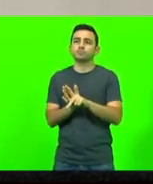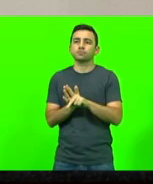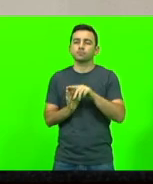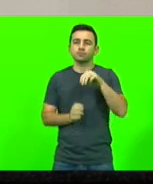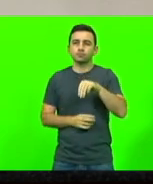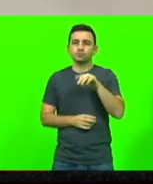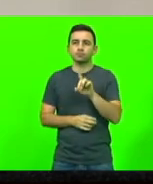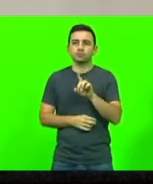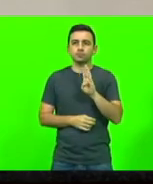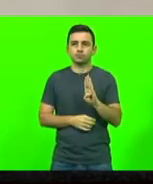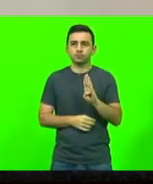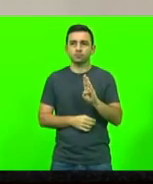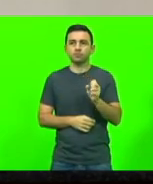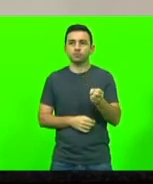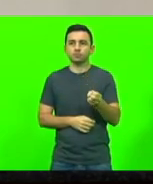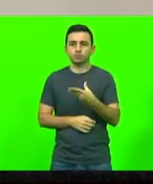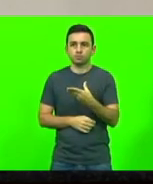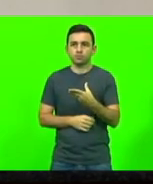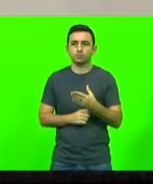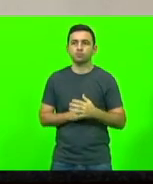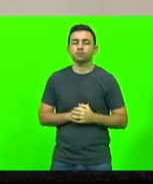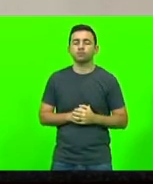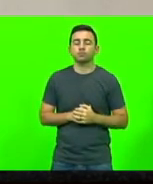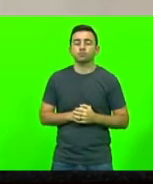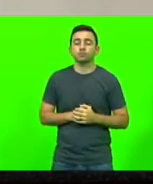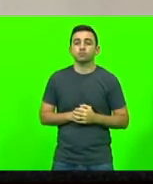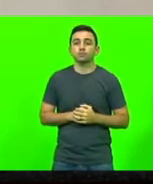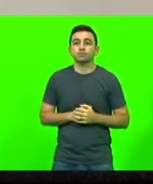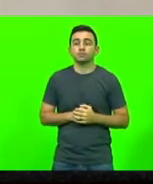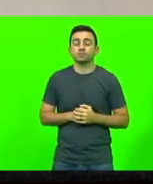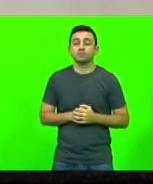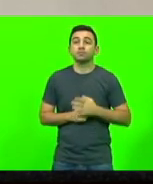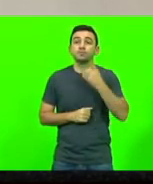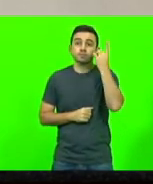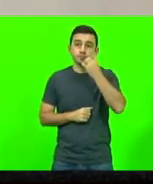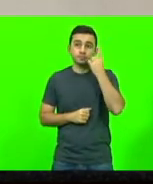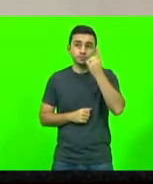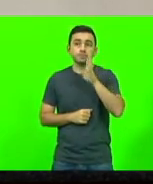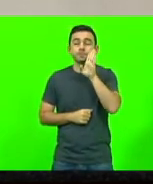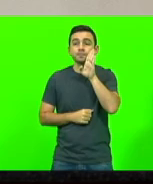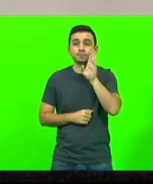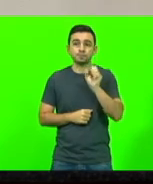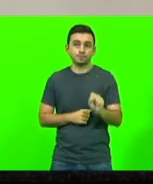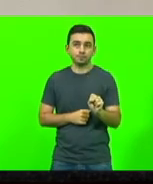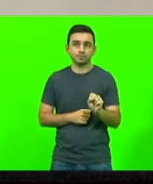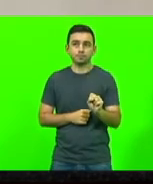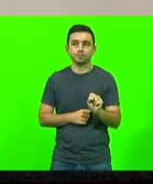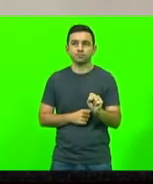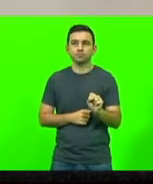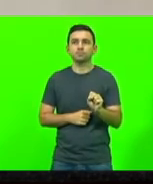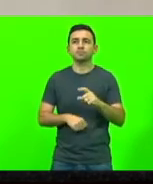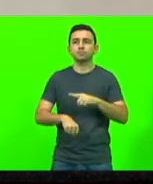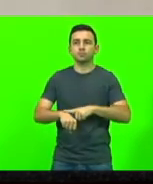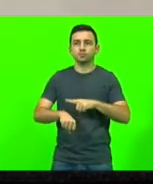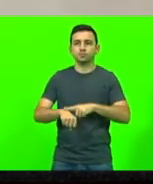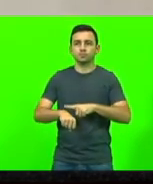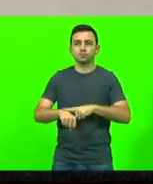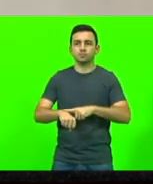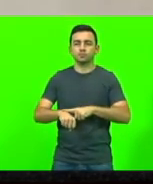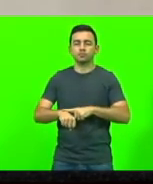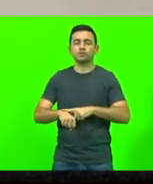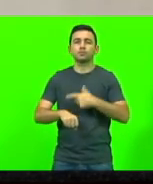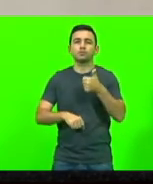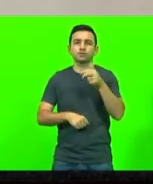MDB Novo. Com a palavra o deputado Bruno Souza. Vossa Excelência tem o tempo de até